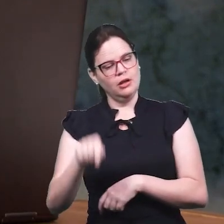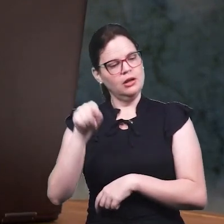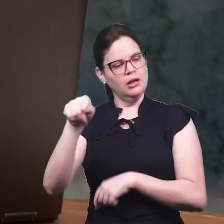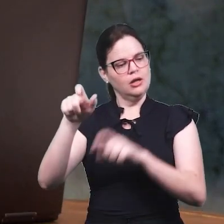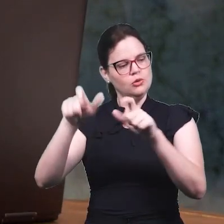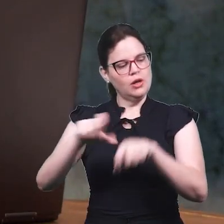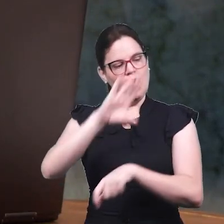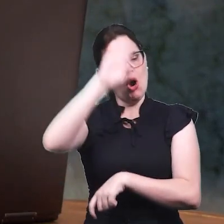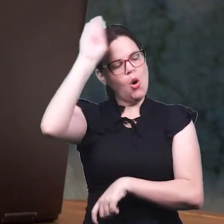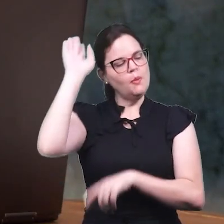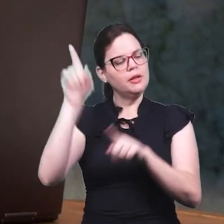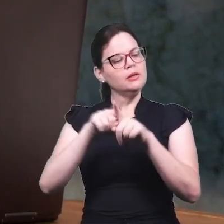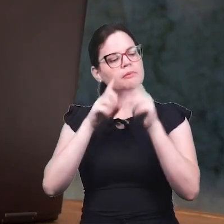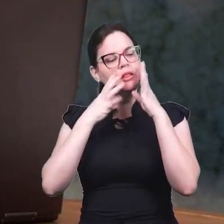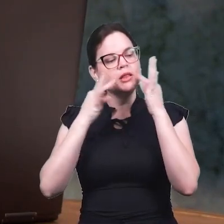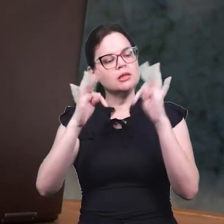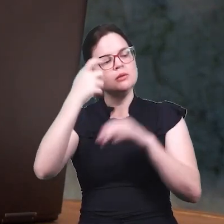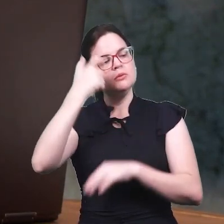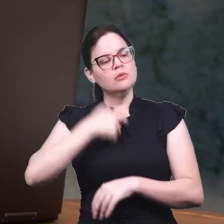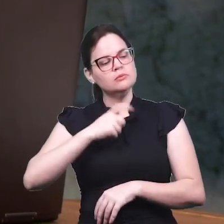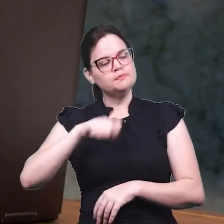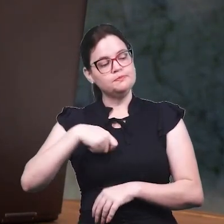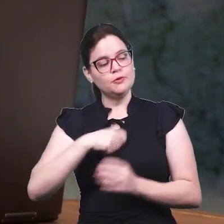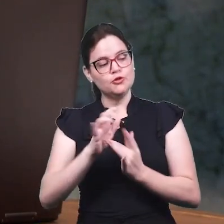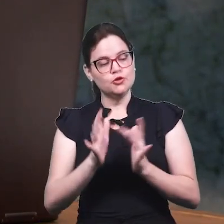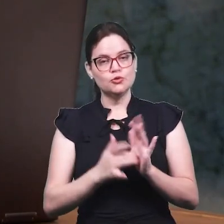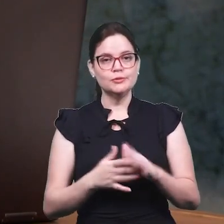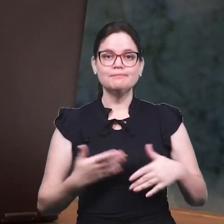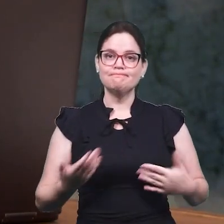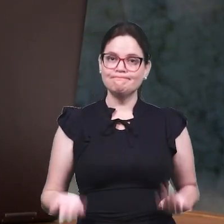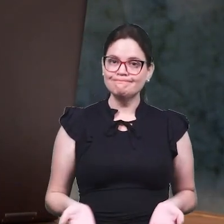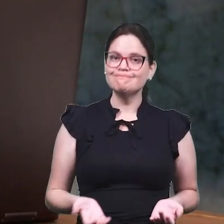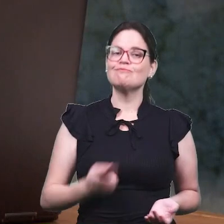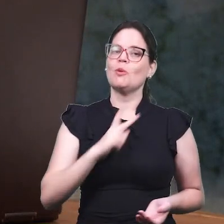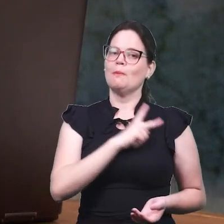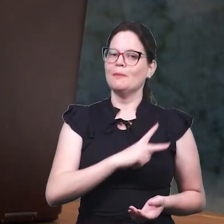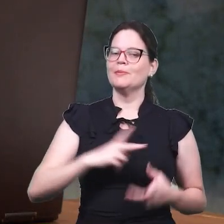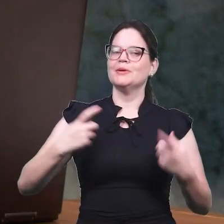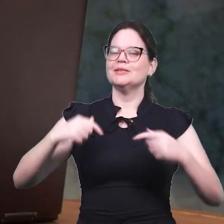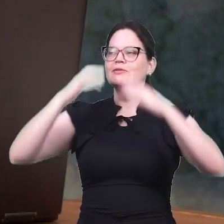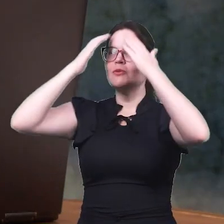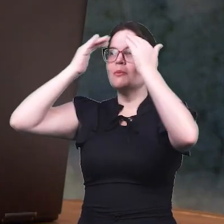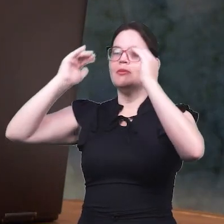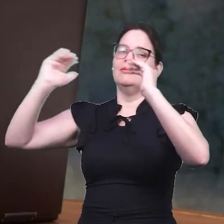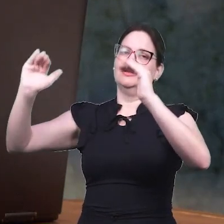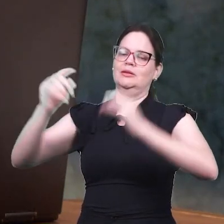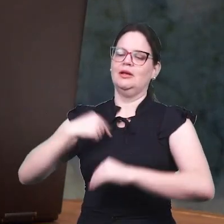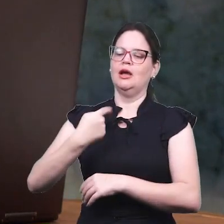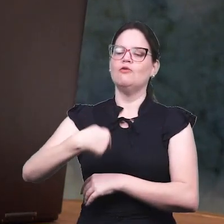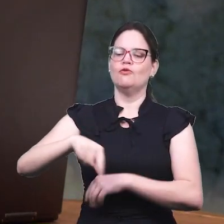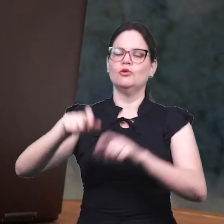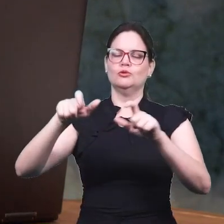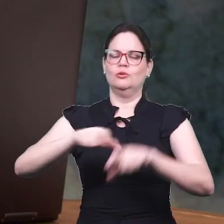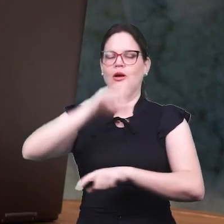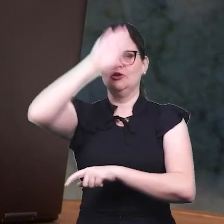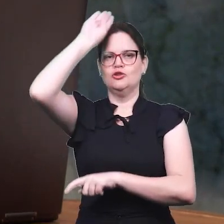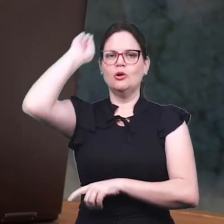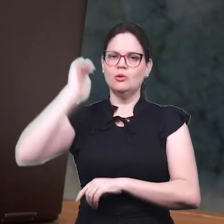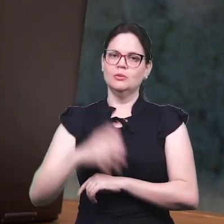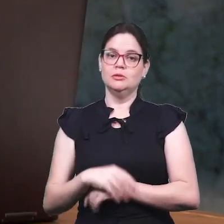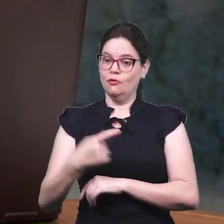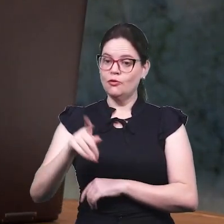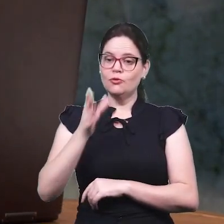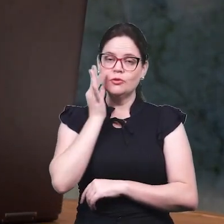que testifiques também em Roma. Então ele tinha uma orientação do Senhor para ir a esta igreja. Como ele